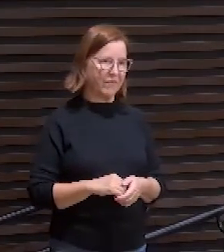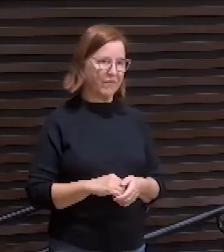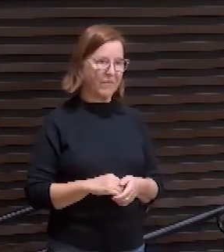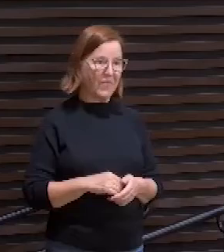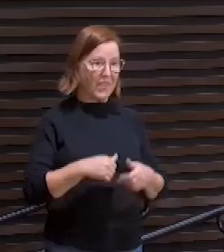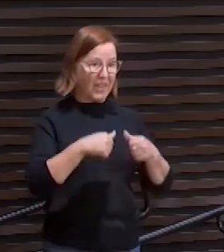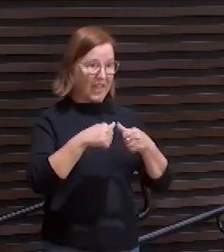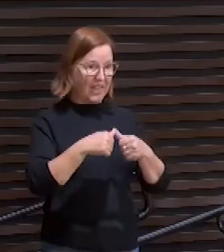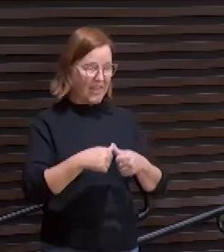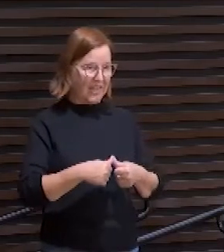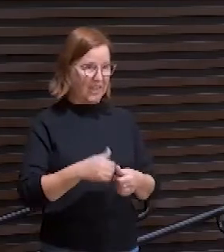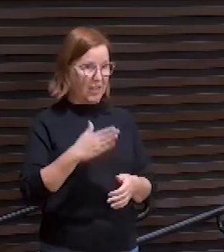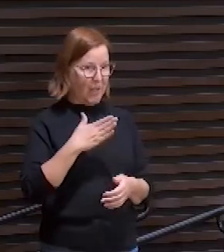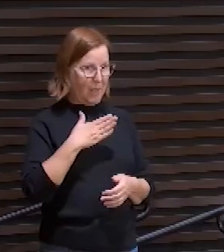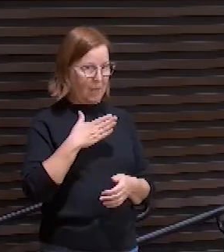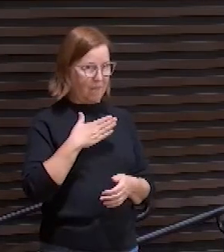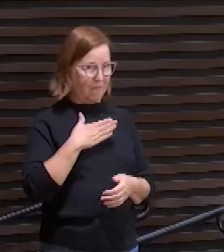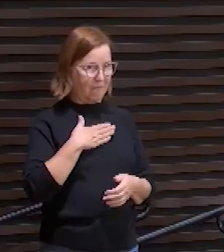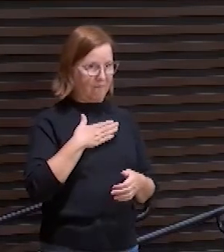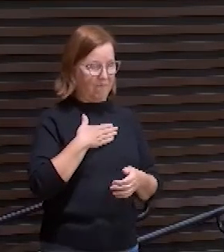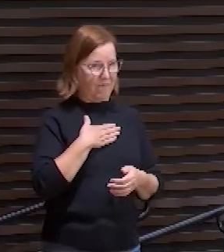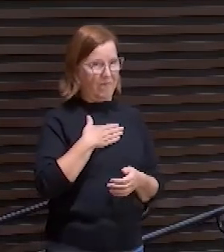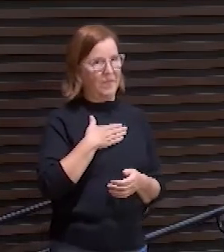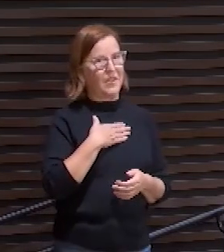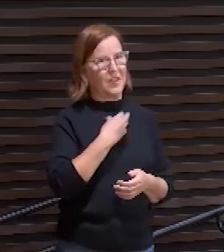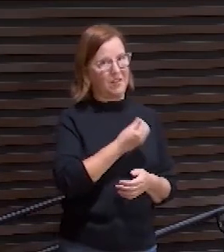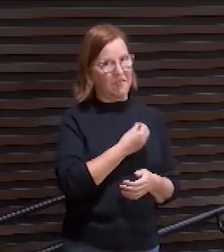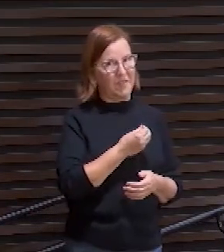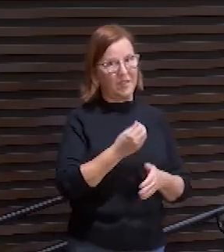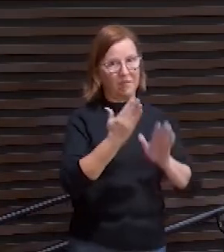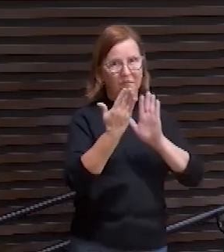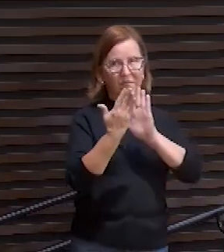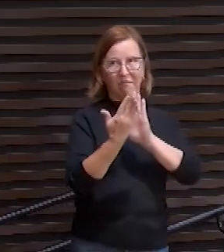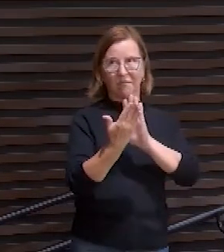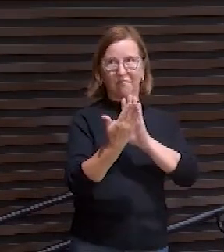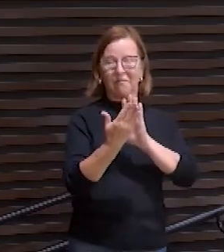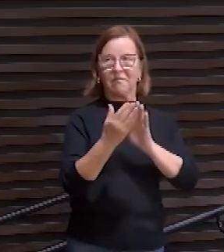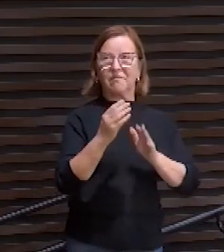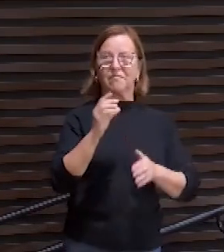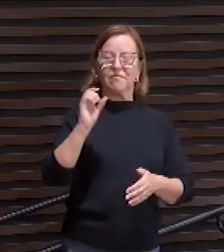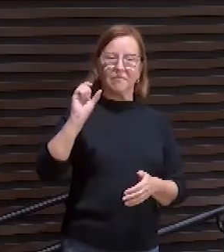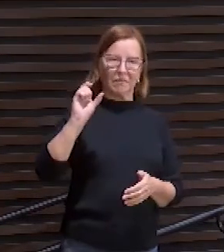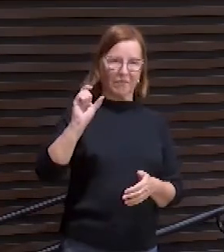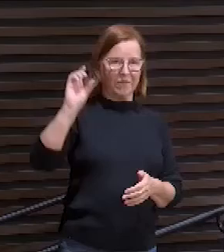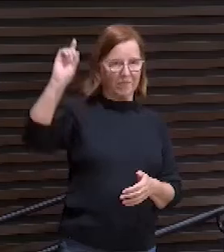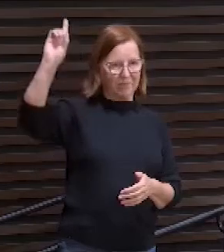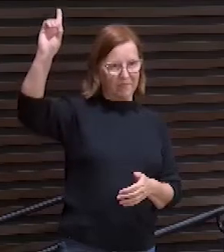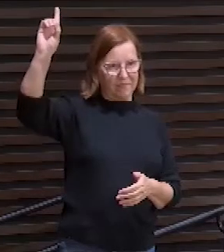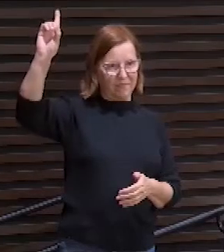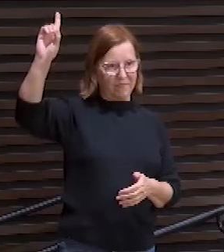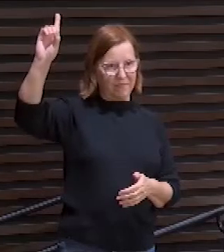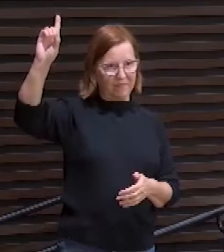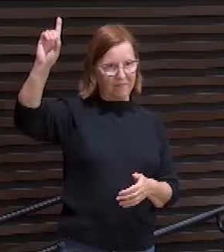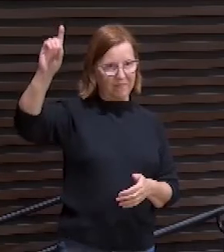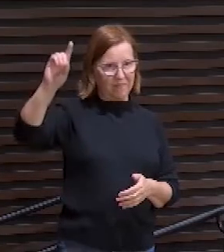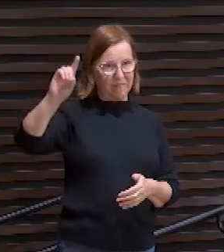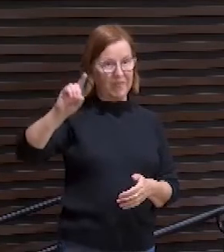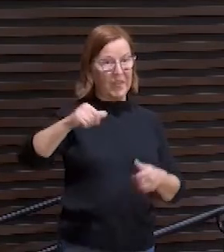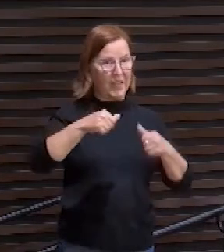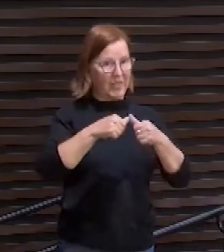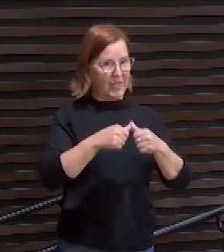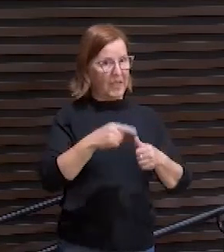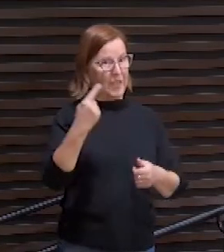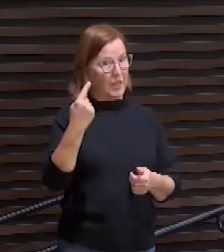Essa é a minha condição diante da palavra de Deus. E essa é a sua condição diante